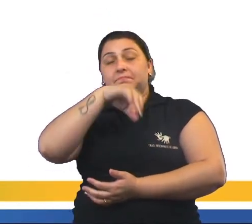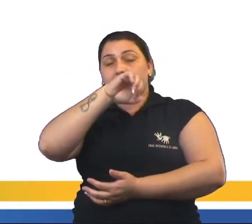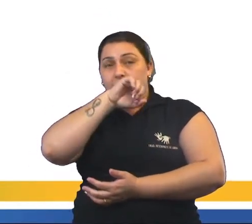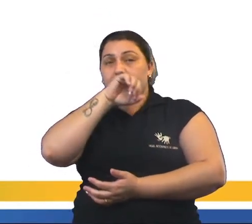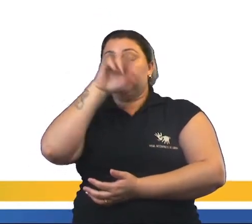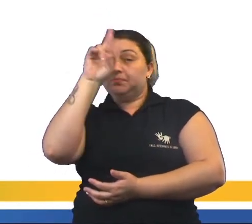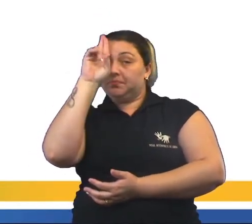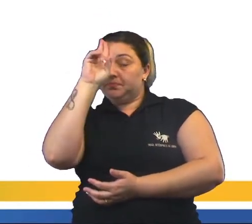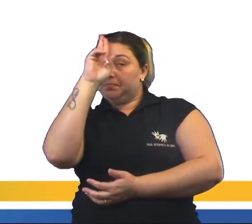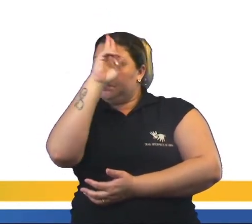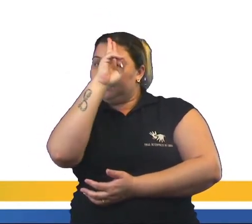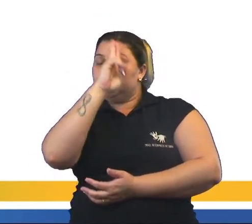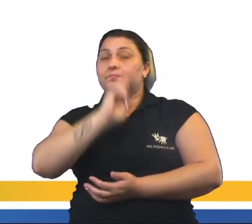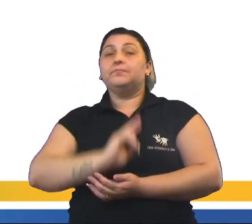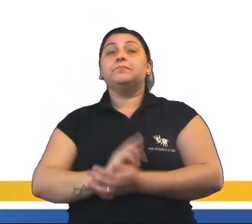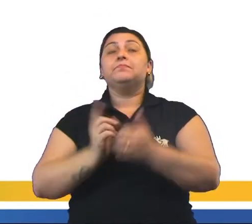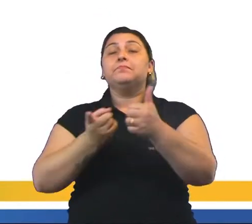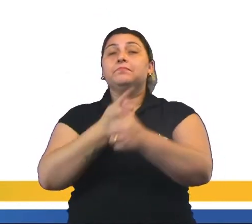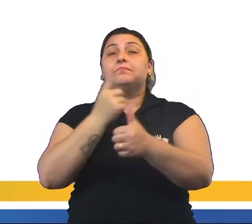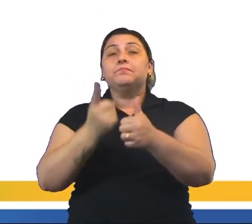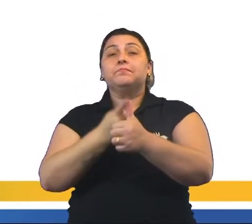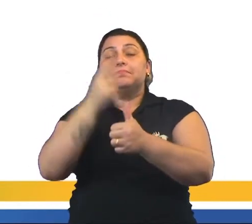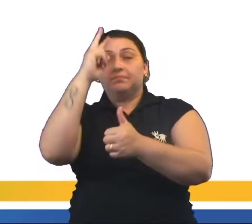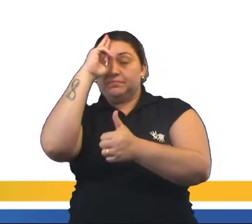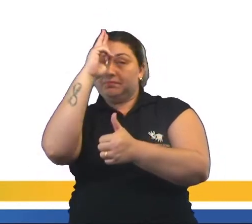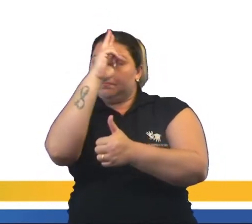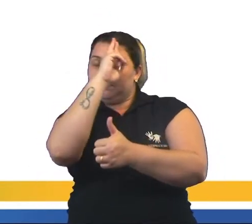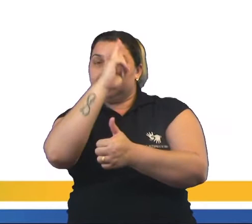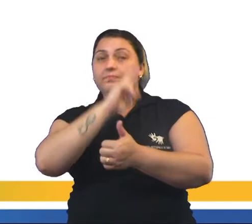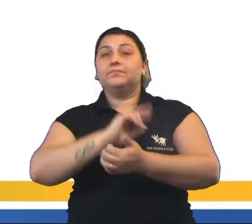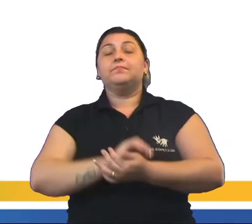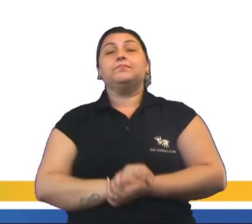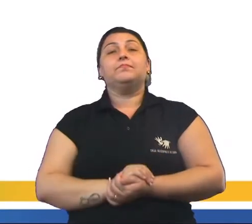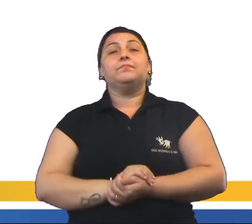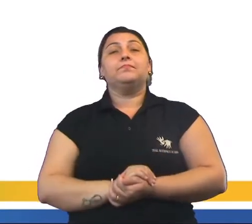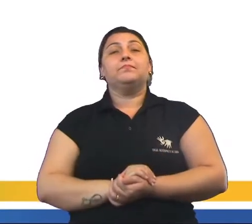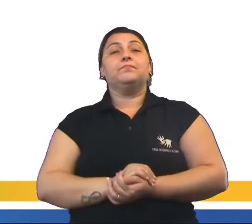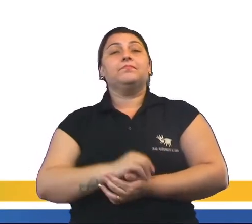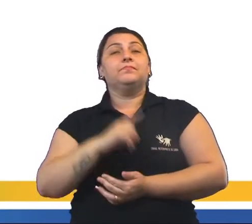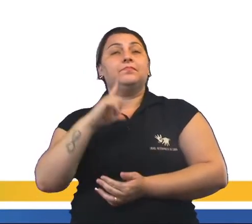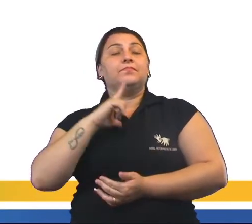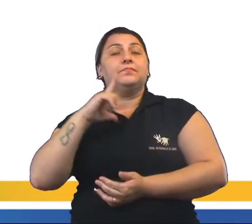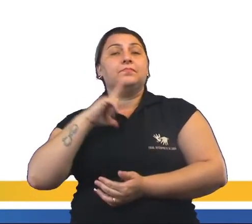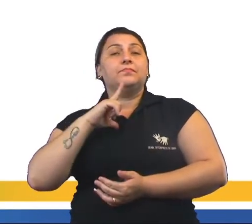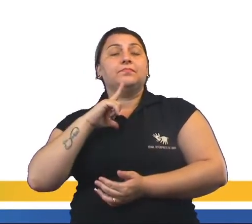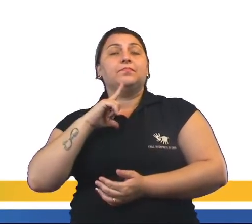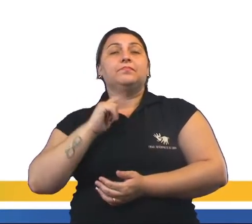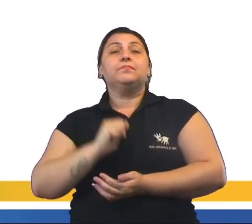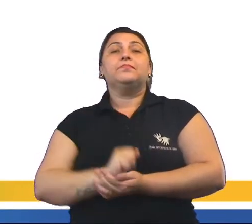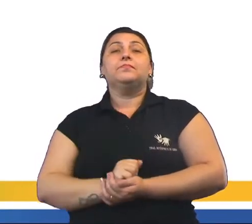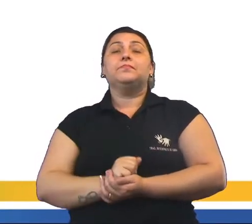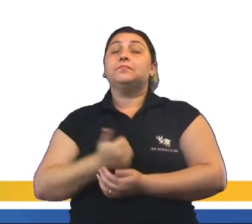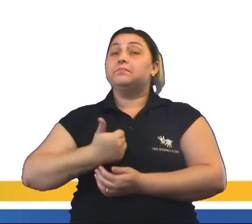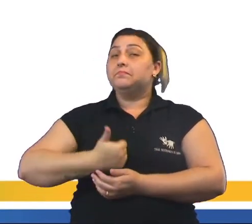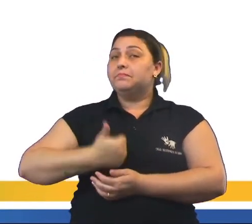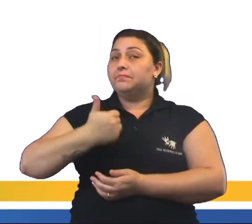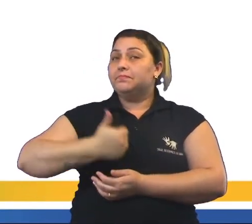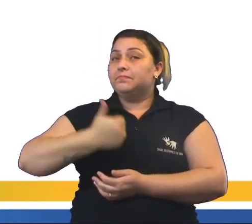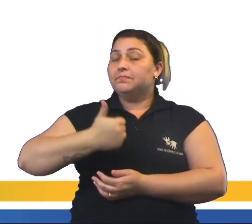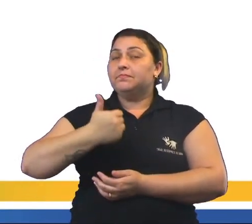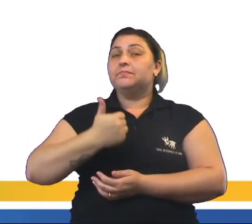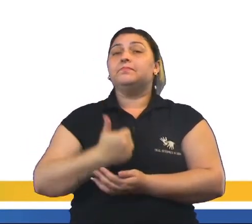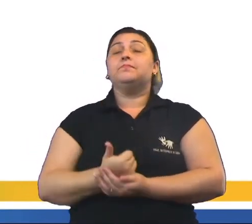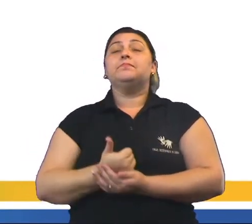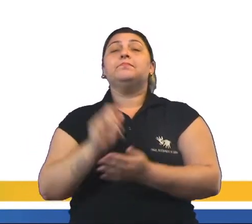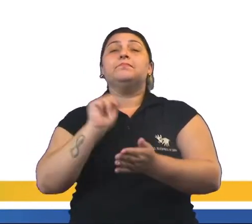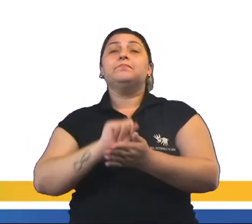história, é o primeiro historiador, tendo em vista que ele foi o primeiro a